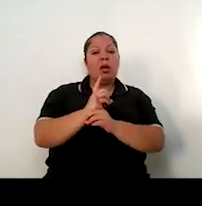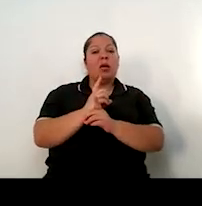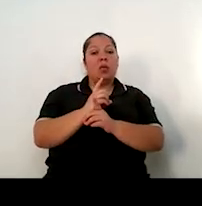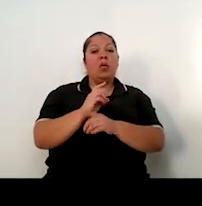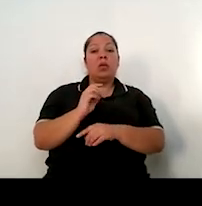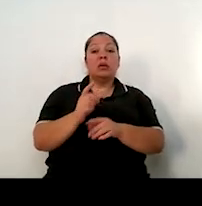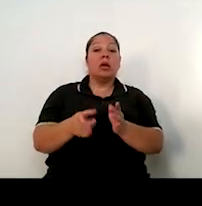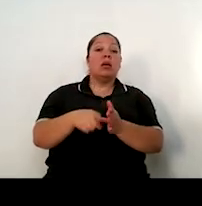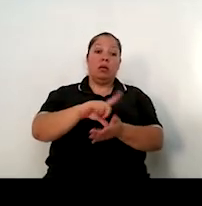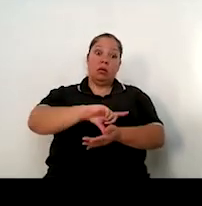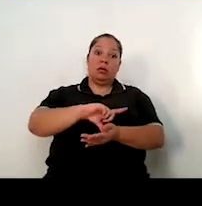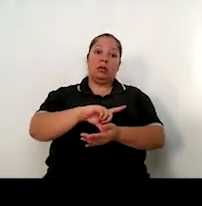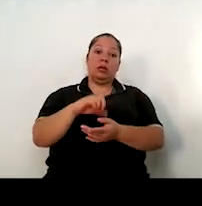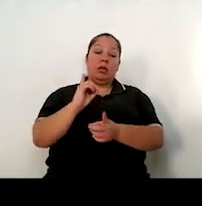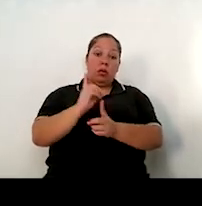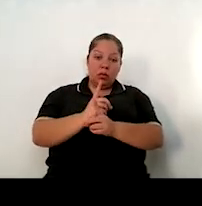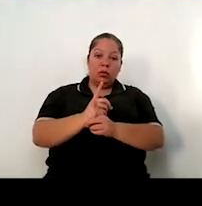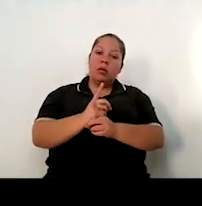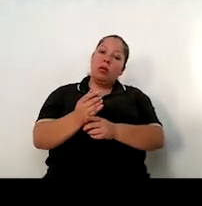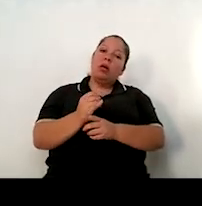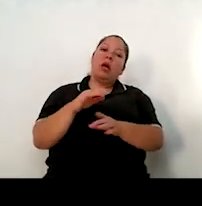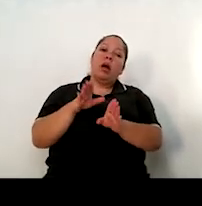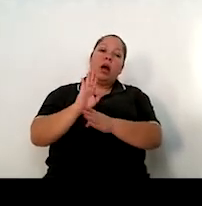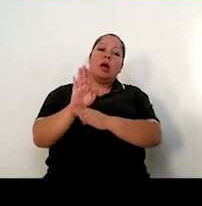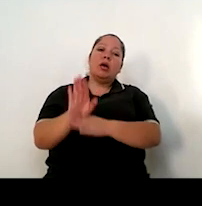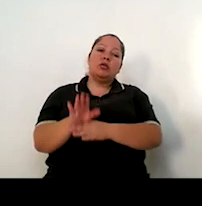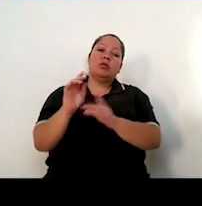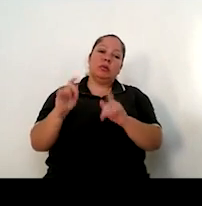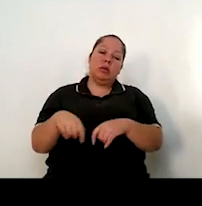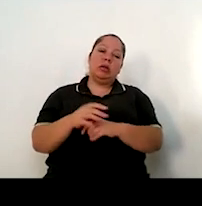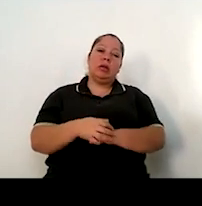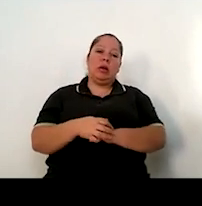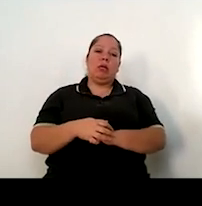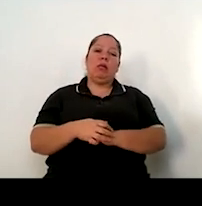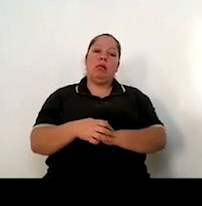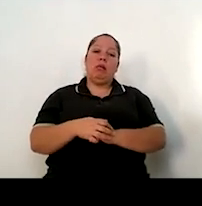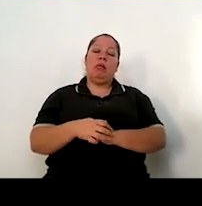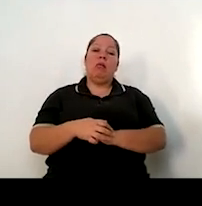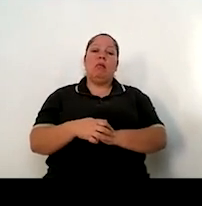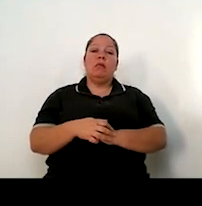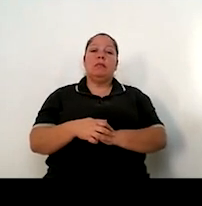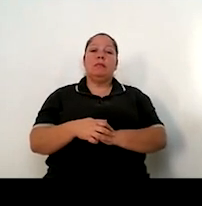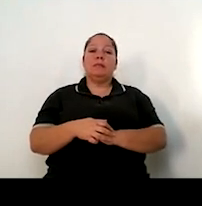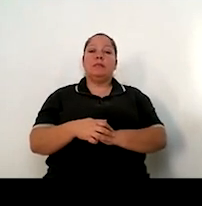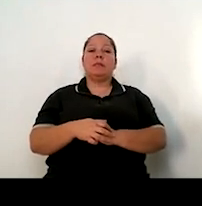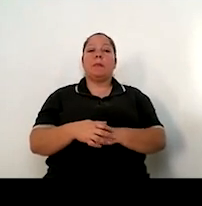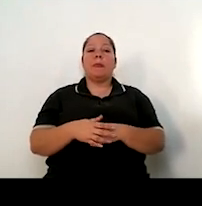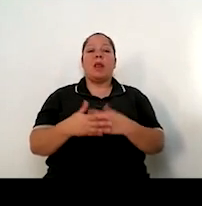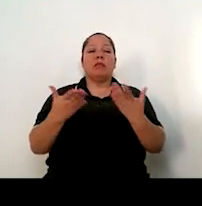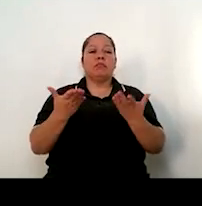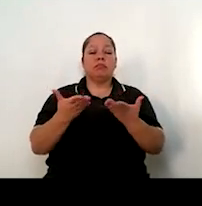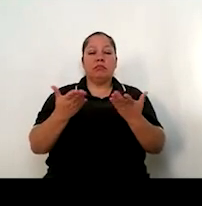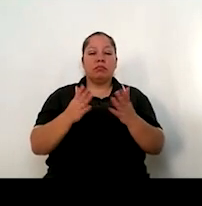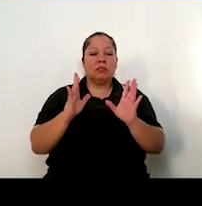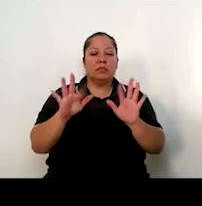causar algum desconforto, né? E alguma gravidade maior. E aqui eu gostaria, se para encerrar, falar